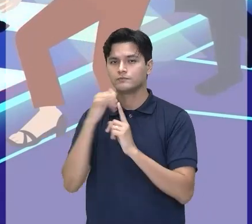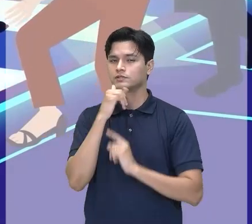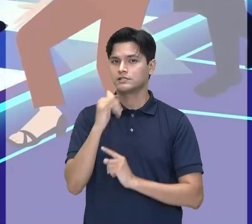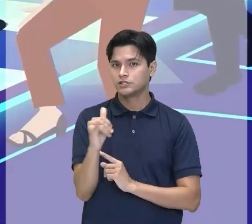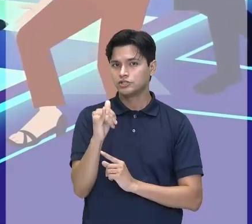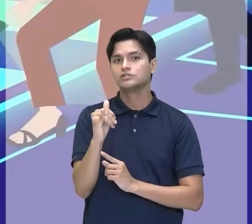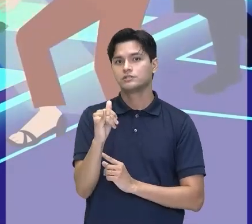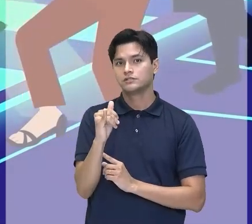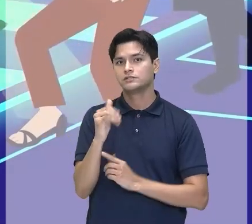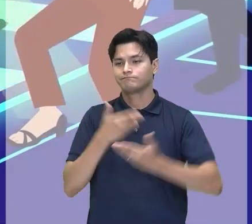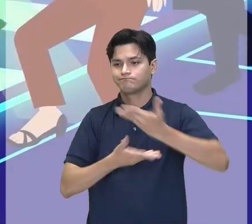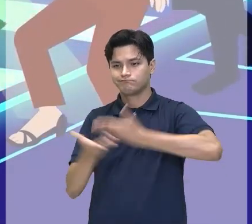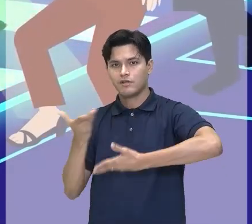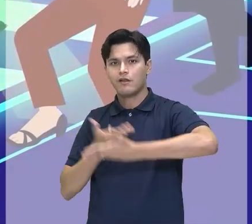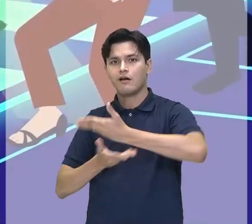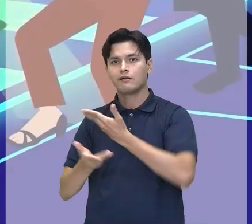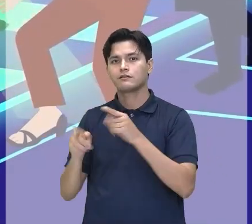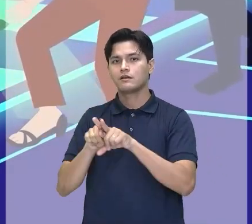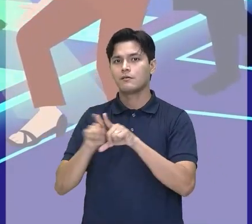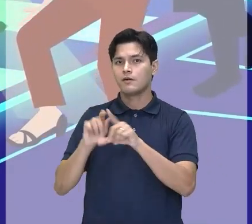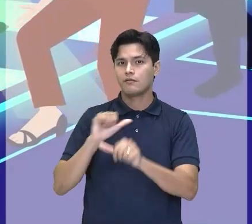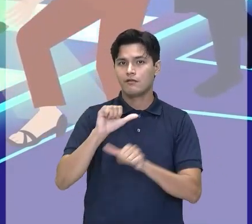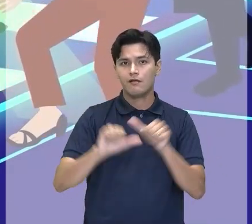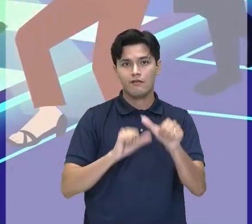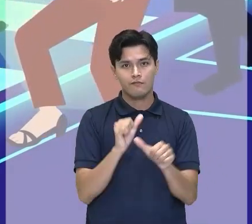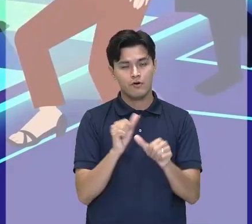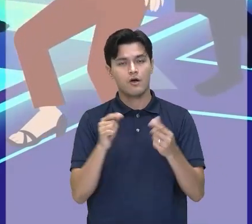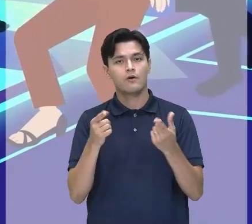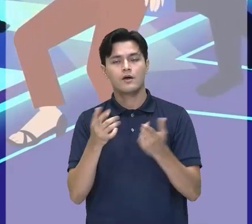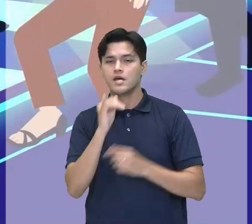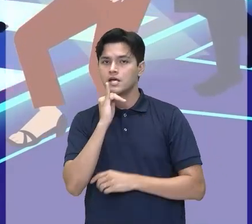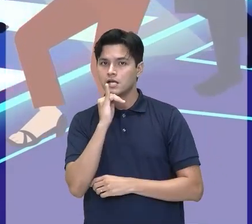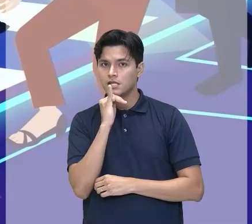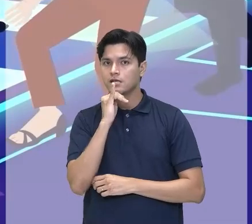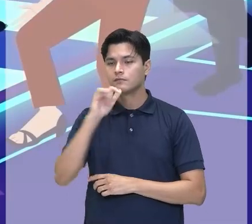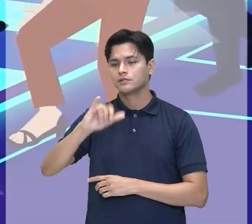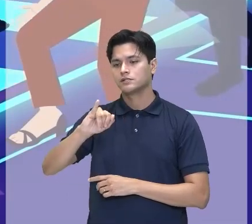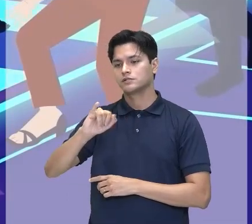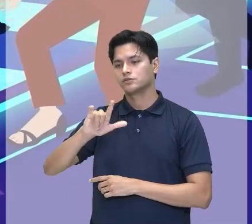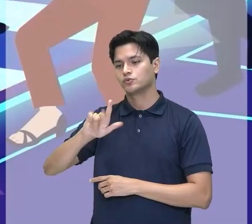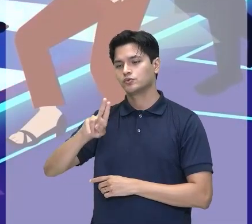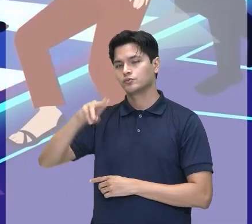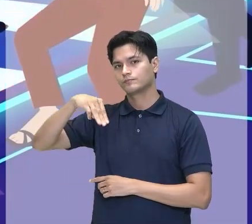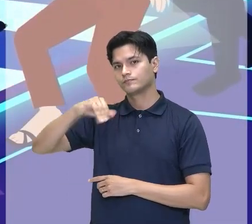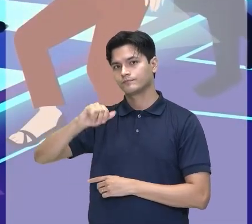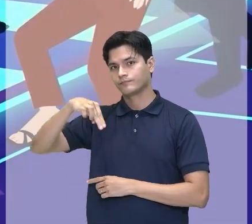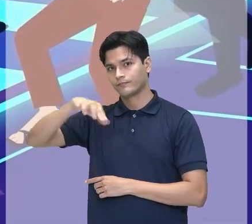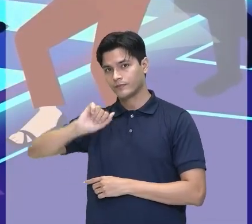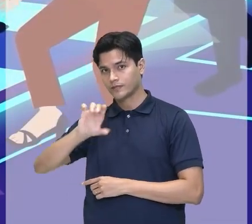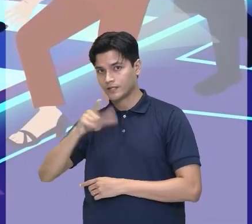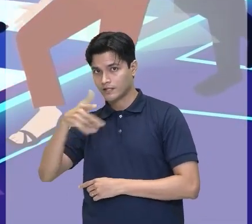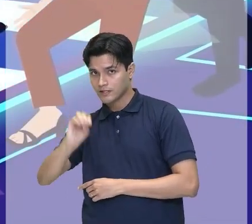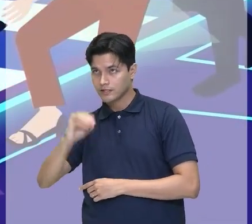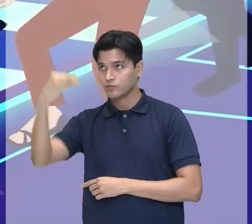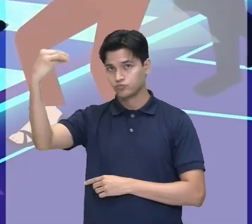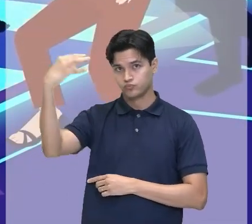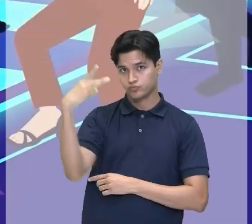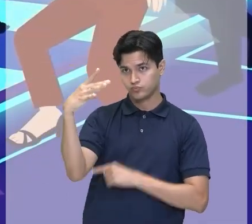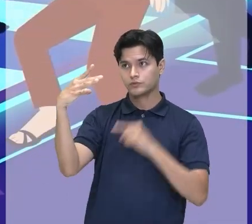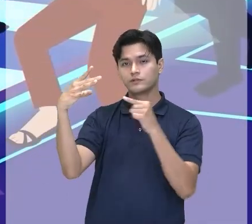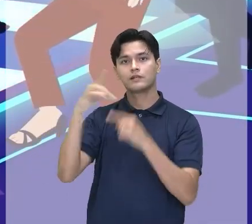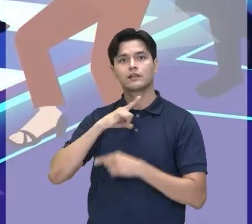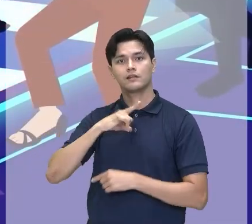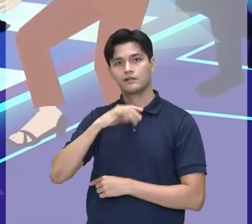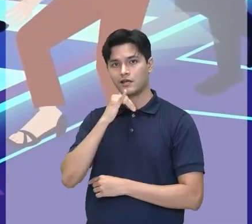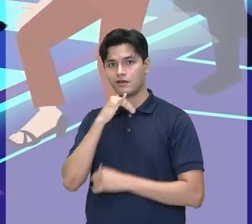transformam. Por exemplo, a iluminação. Ela funciona como uma energia elétrica ou como